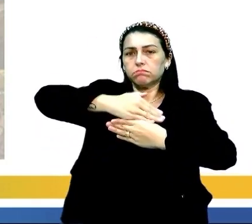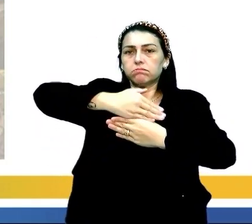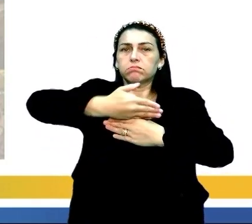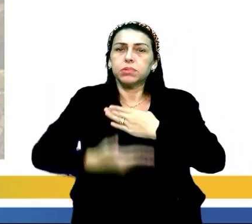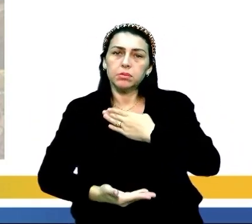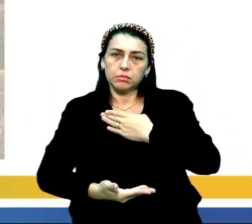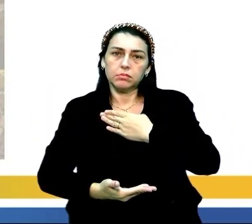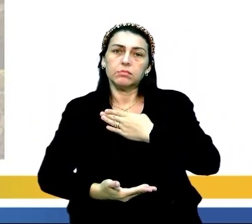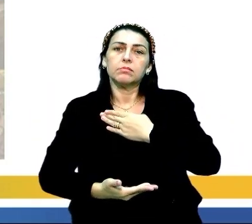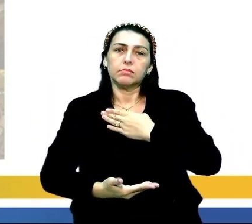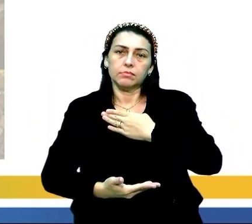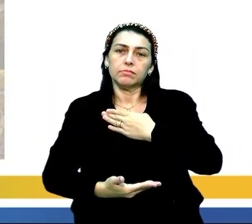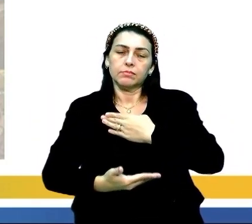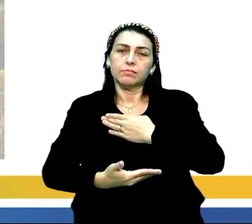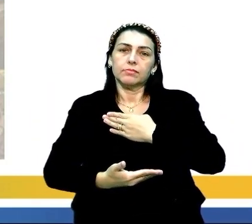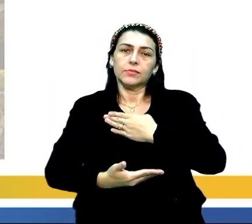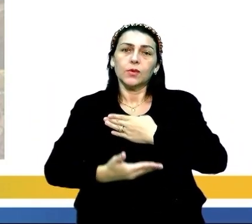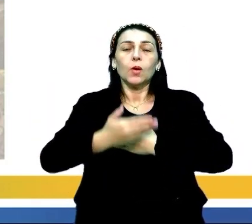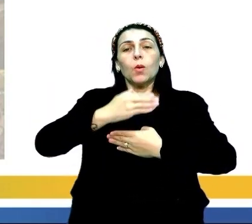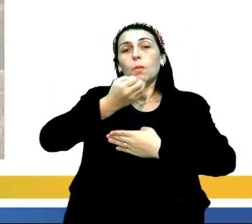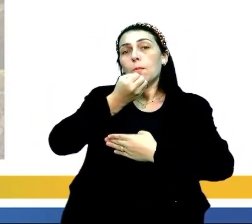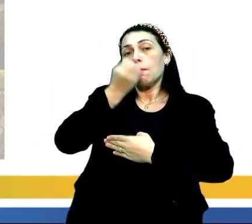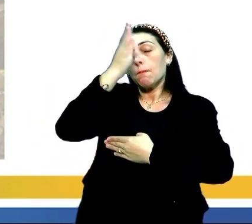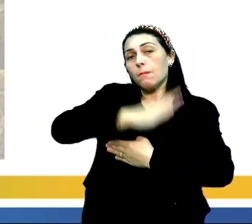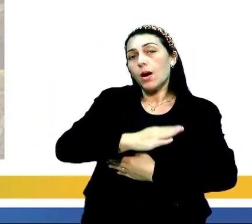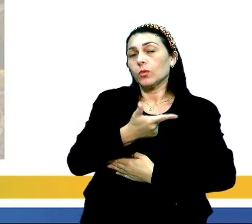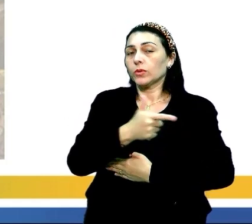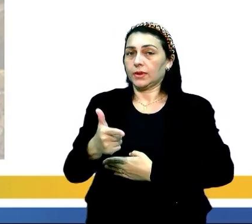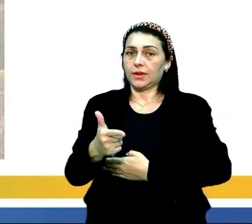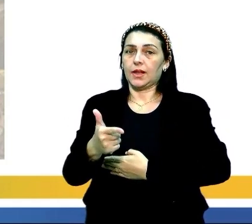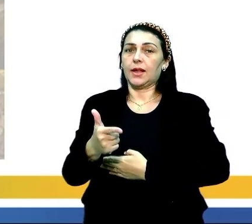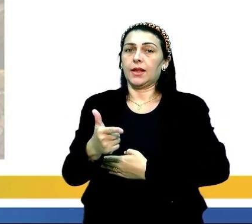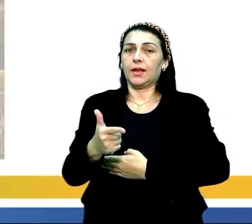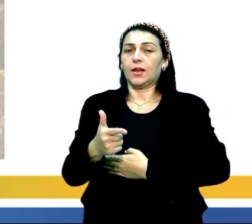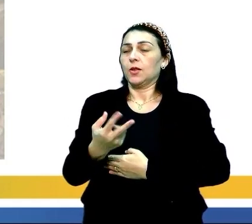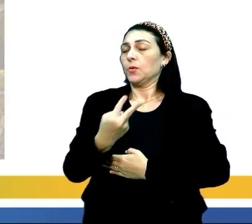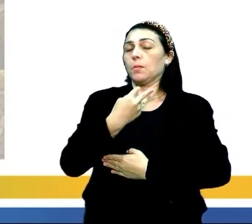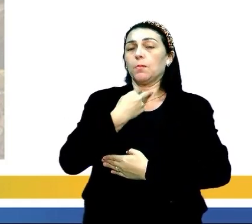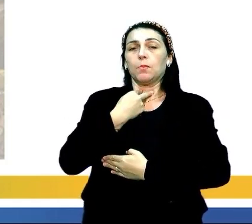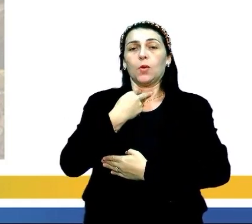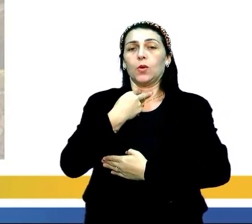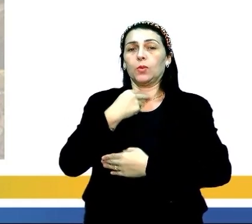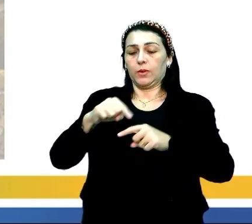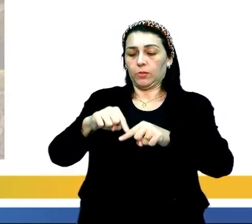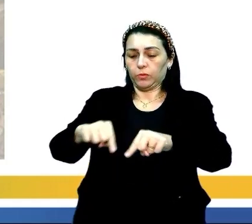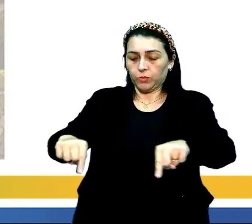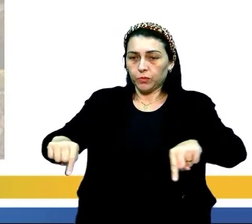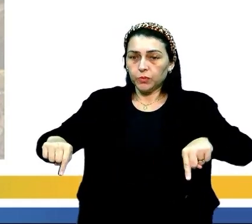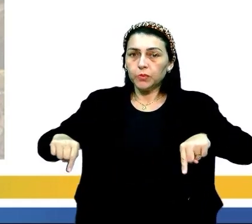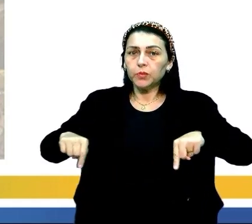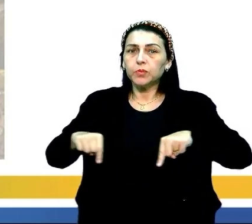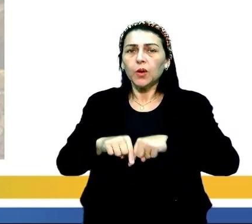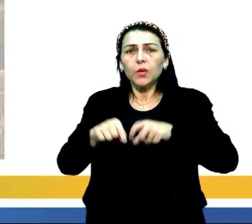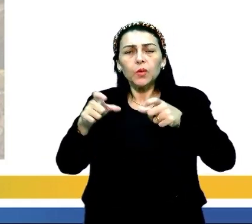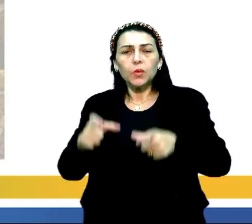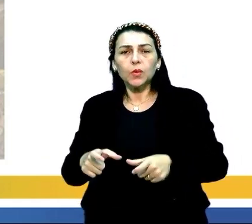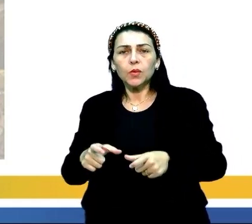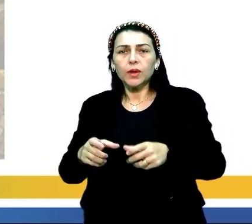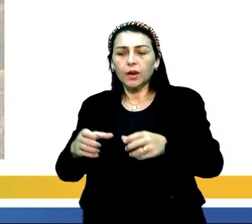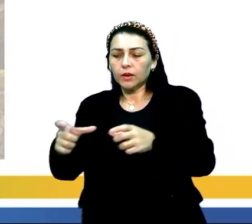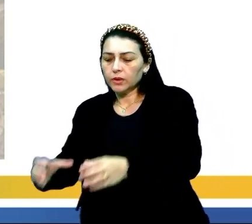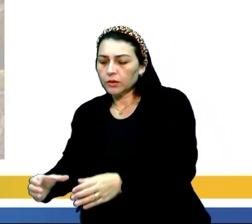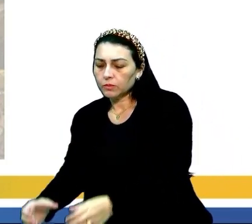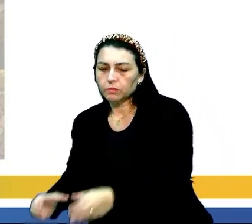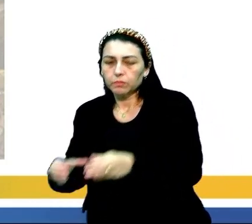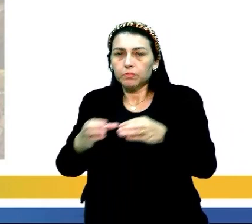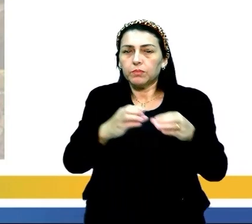do muro. Então, o mal não existe. O mal ele é carência. Eu não posso pegar um buraco de um lugar e colocar no outro.